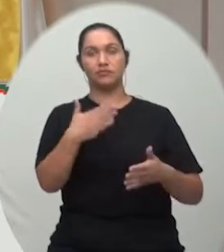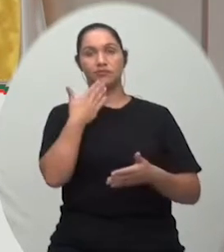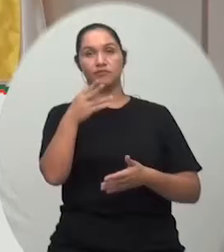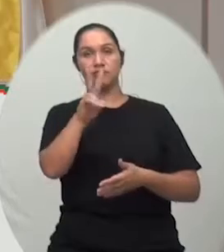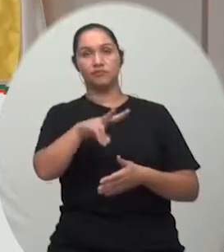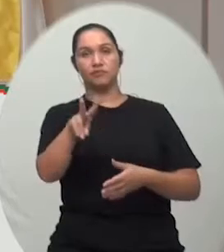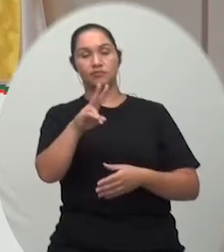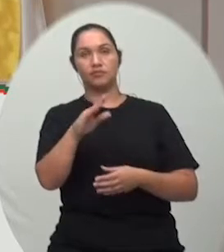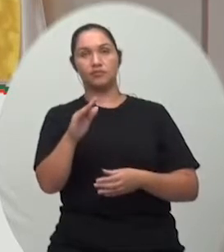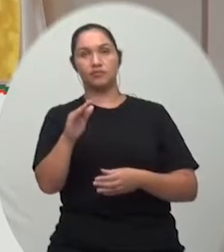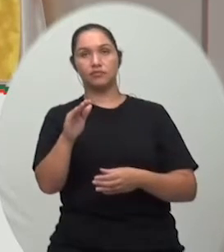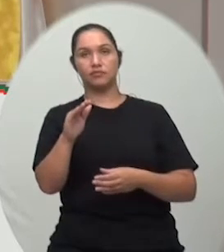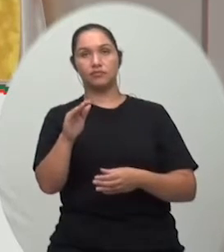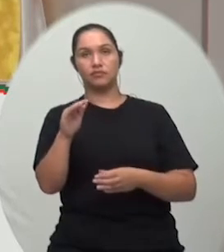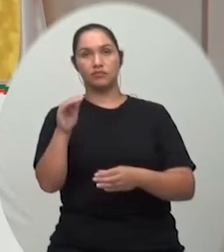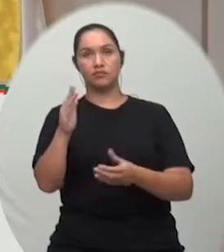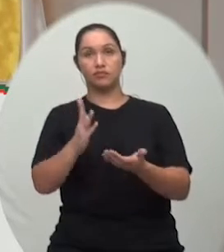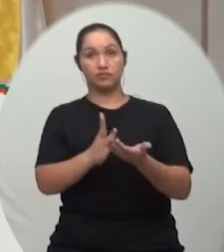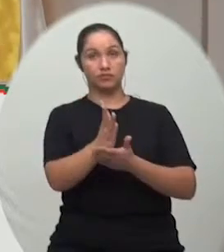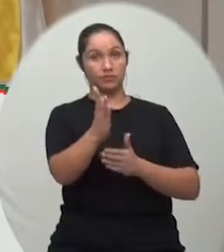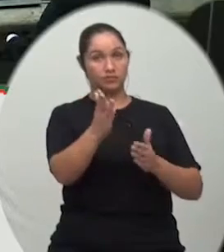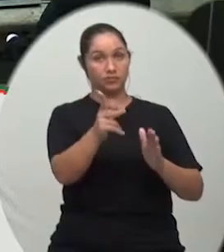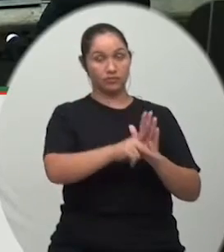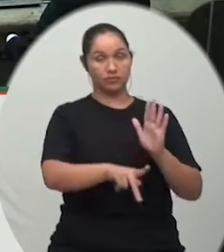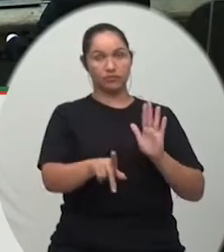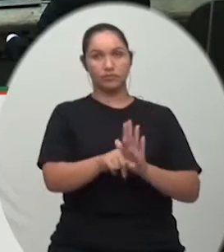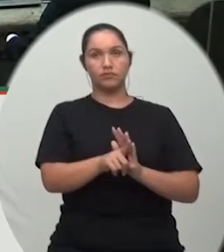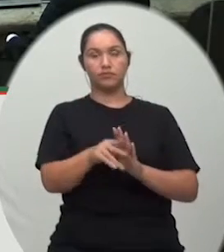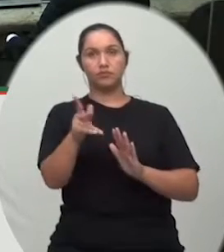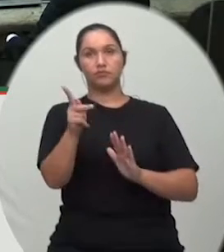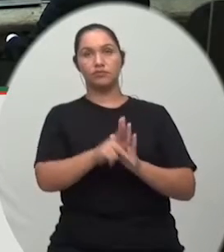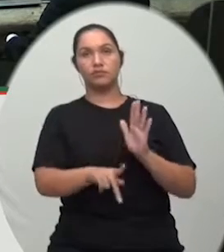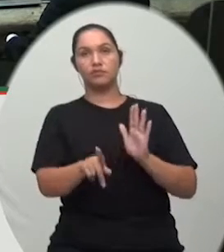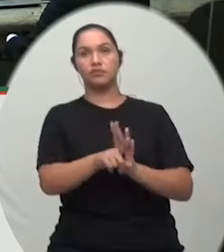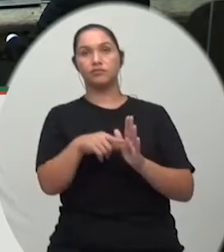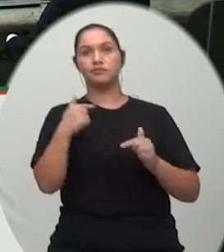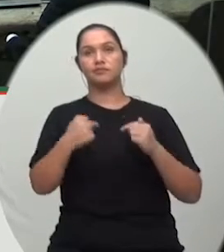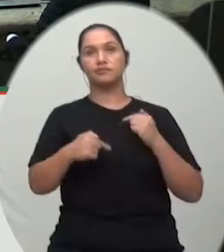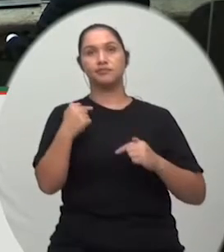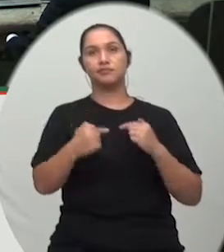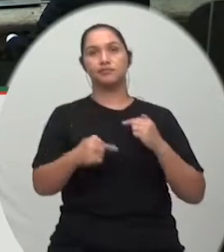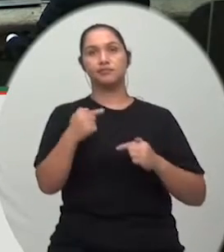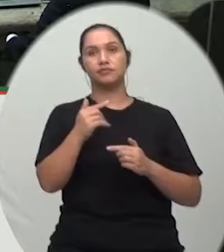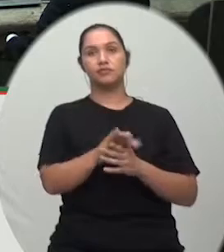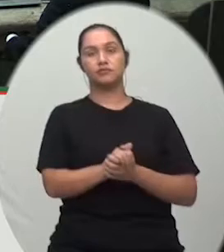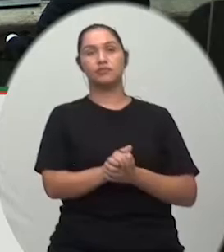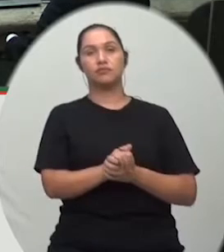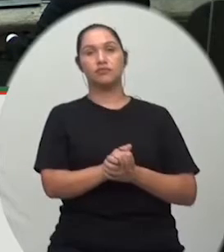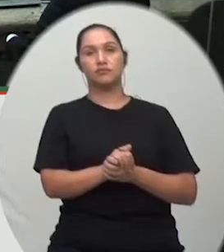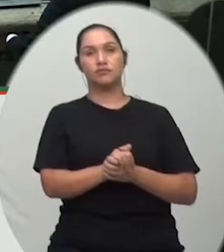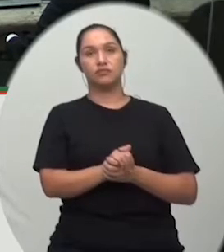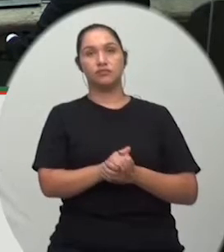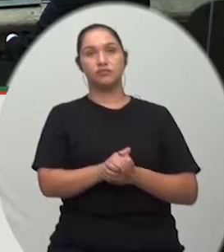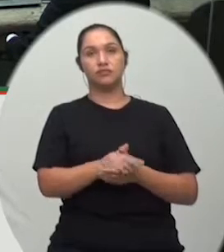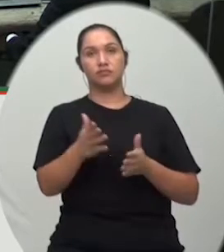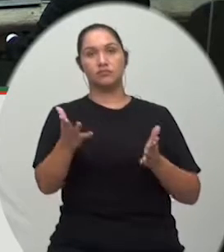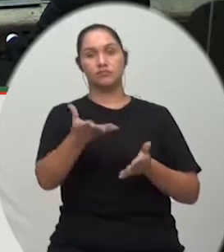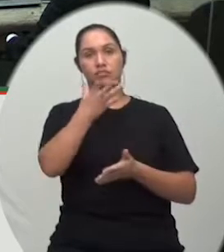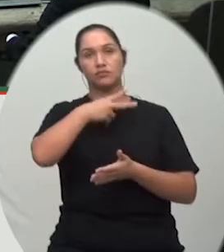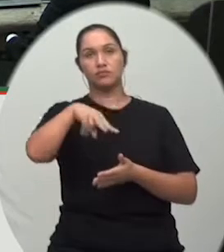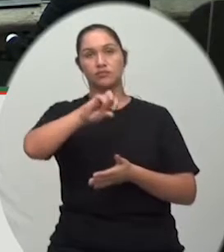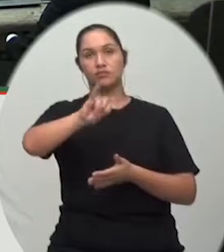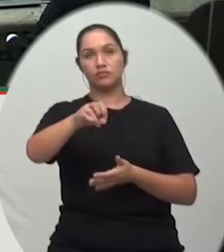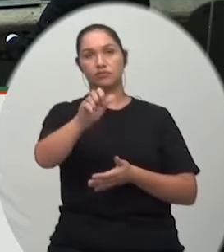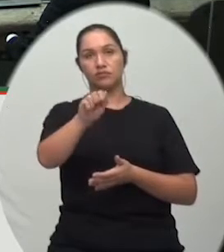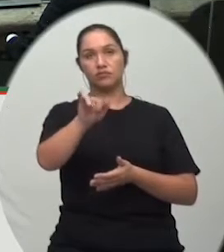aos colegas a aprovação desse projeto. Obrigado. O projeto continua em discussão. Com a palavra o vereador